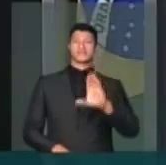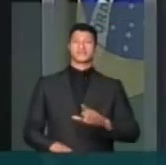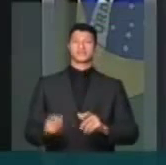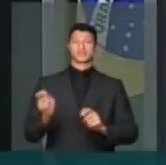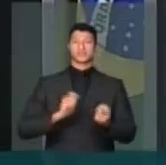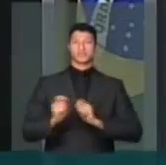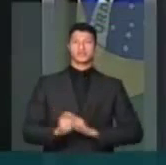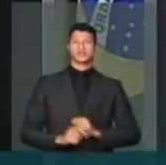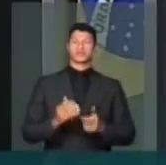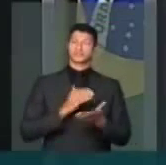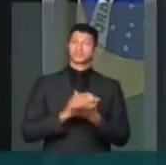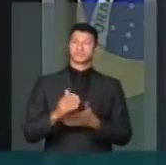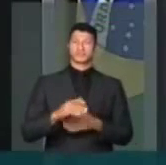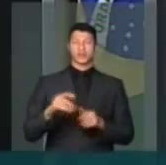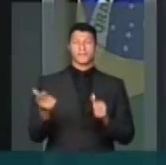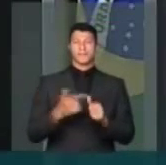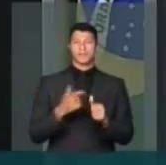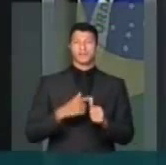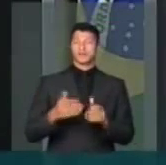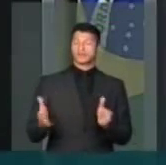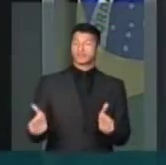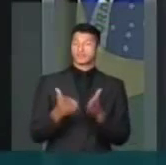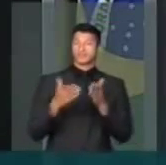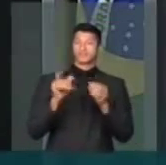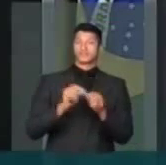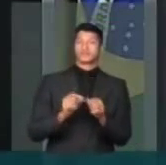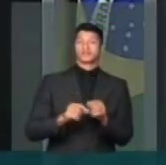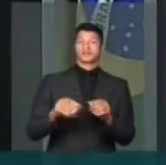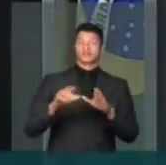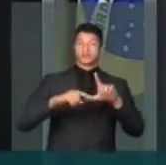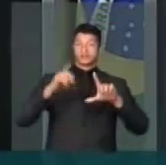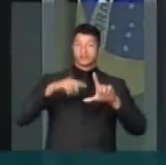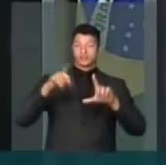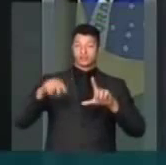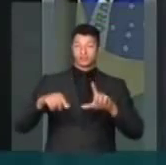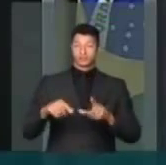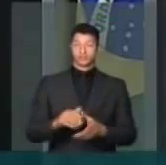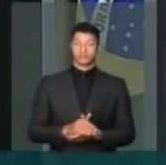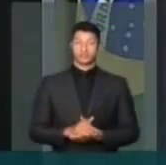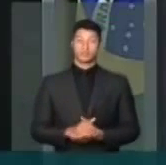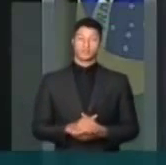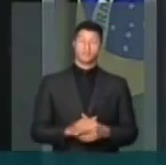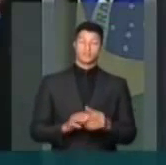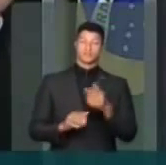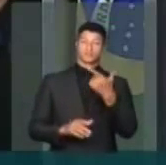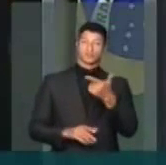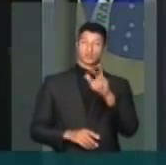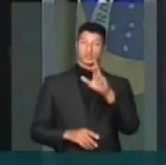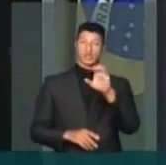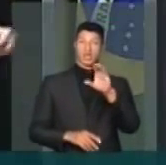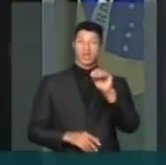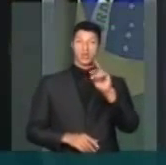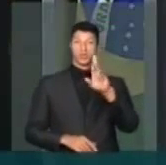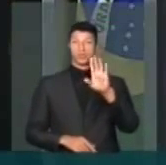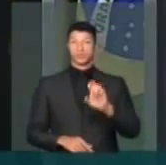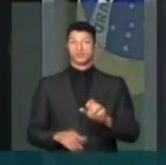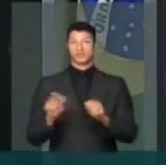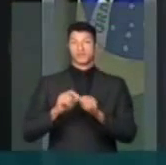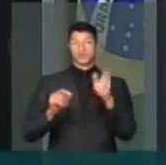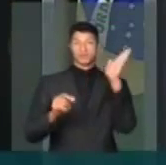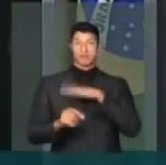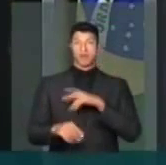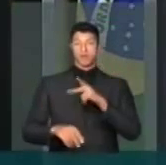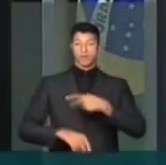comercial desde a primeira apuração estatística. Dois recordes que fazem mal ao